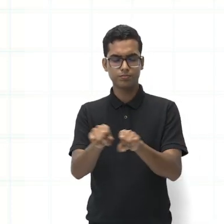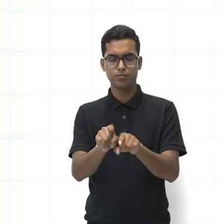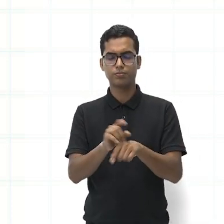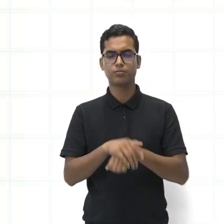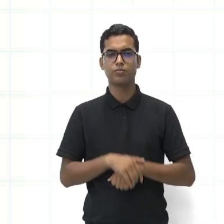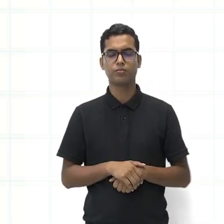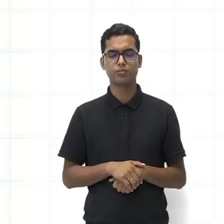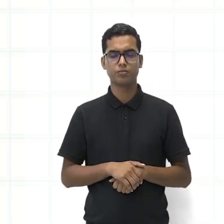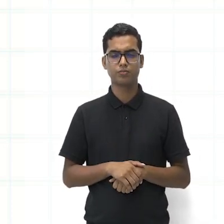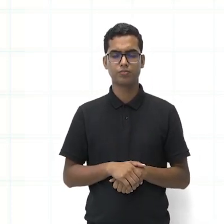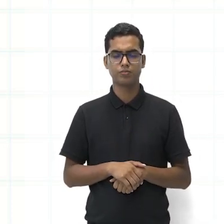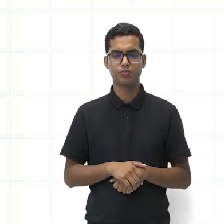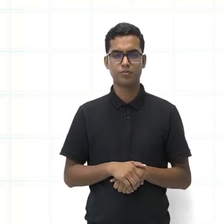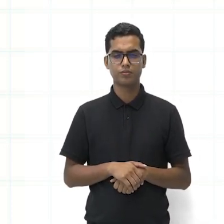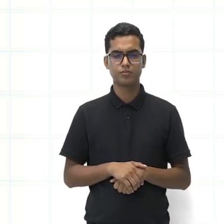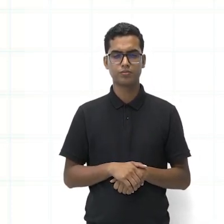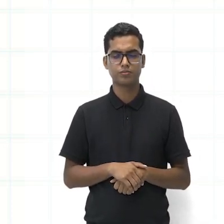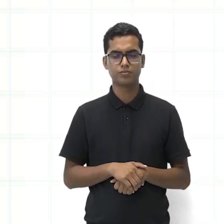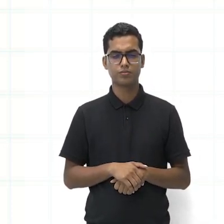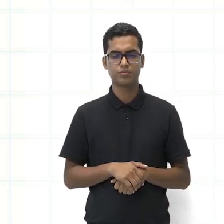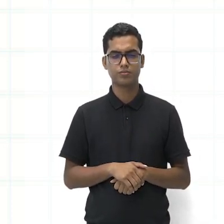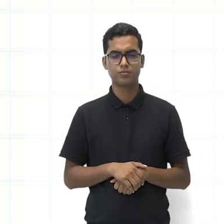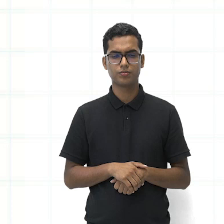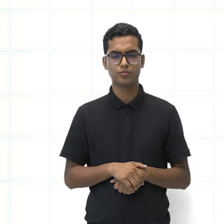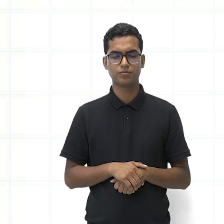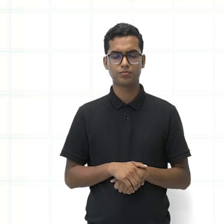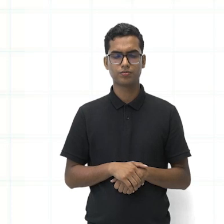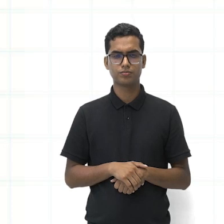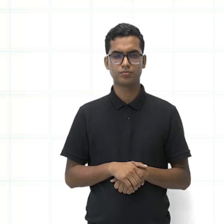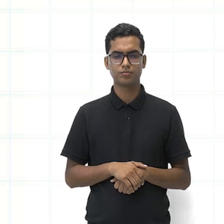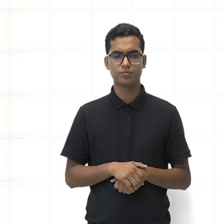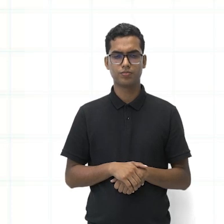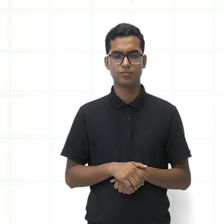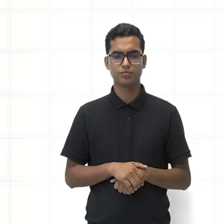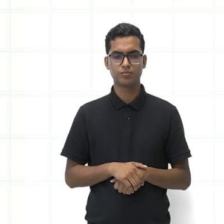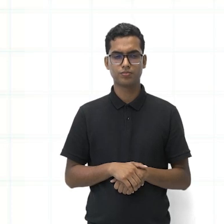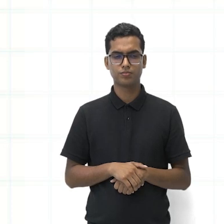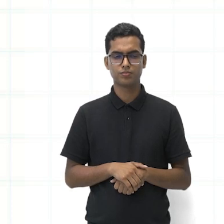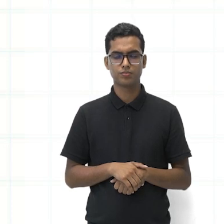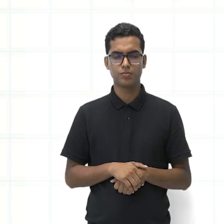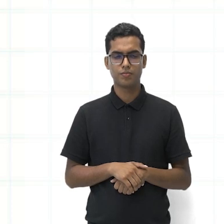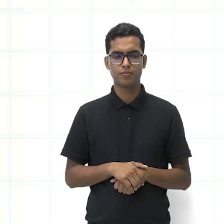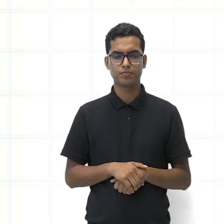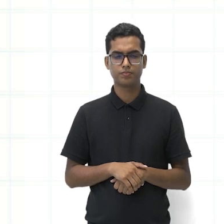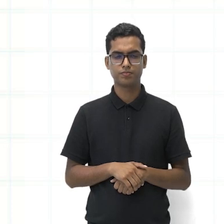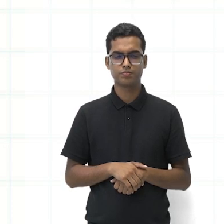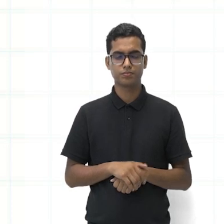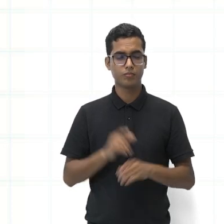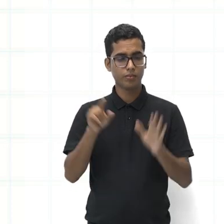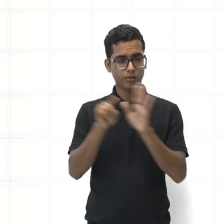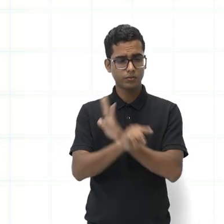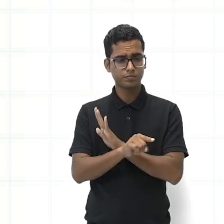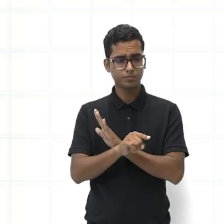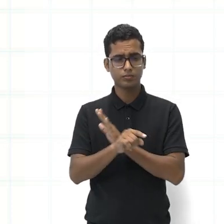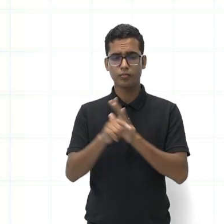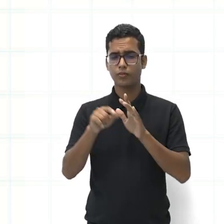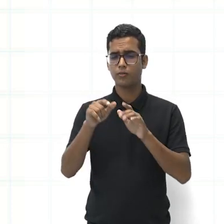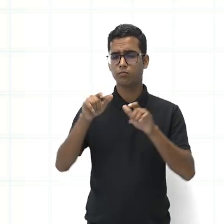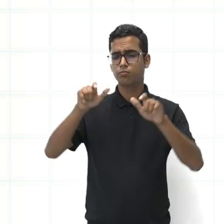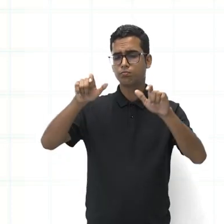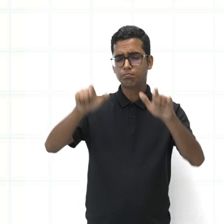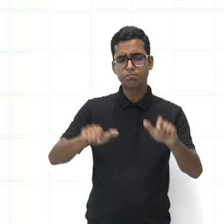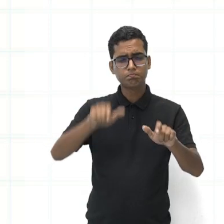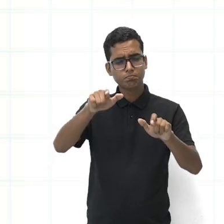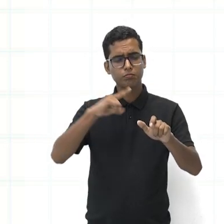Relacionado sempre ao local onde se nasceu, né? When were you born? Onde você nasceu?